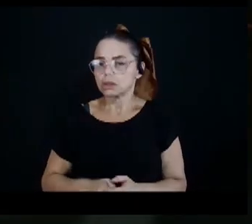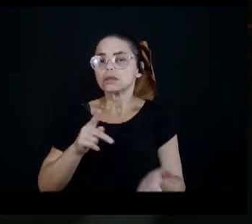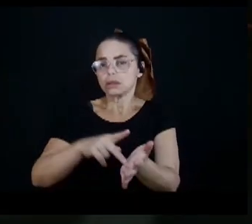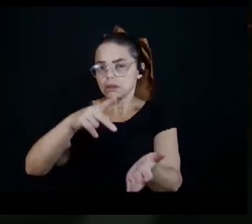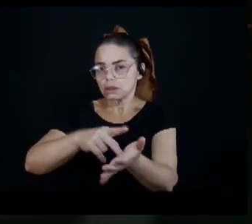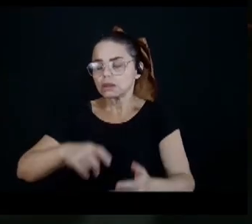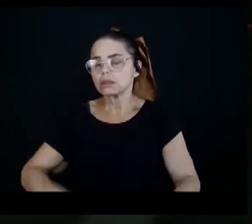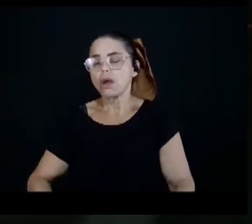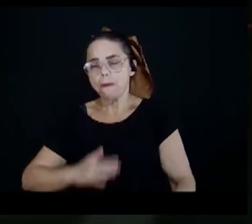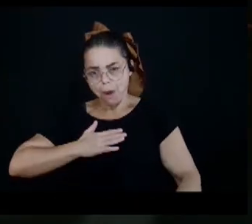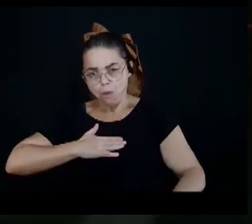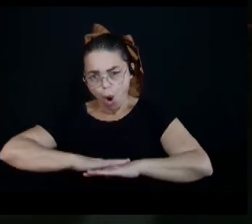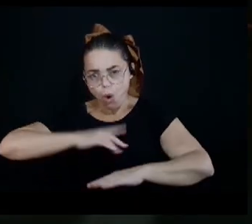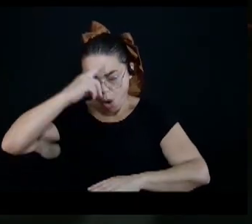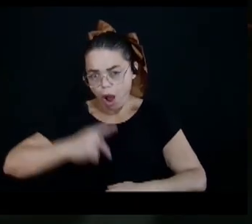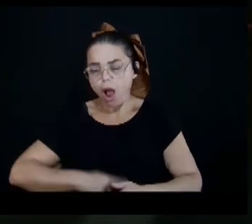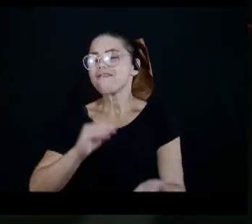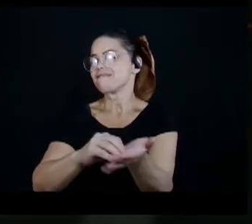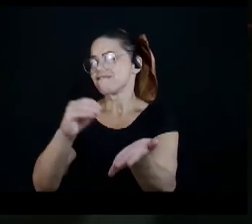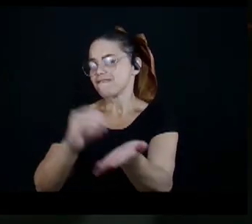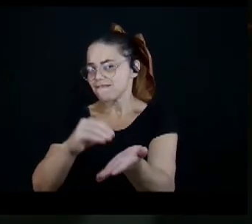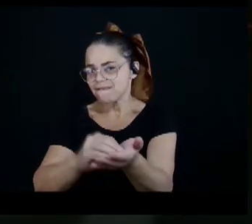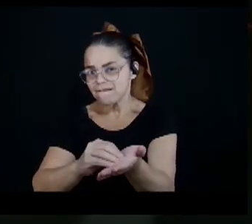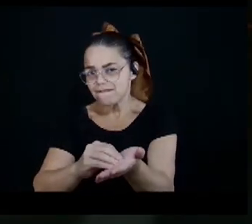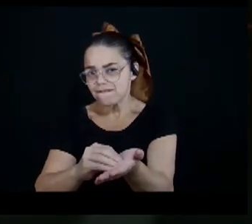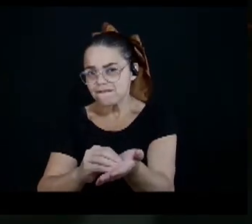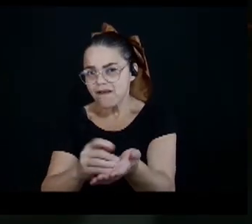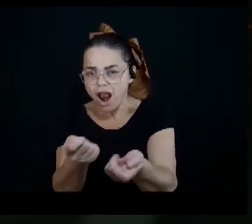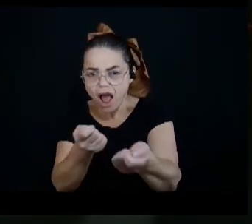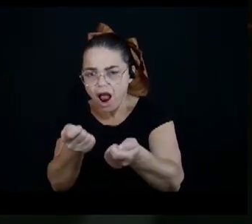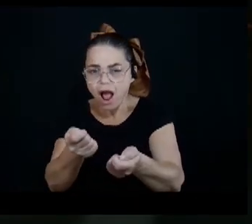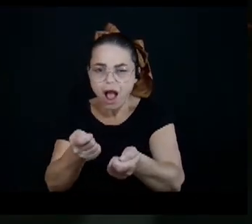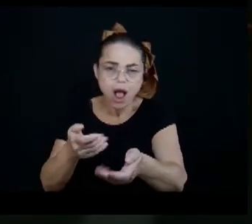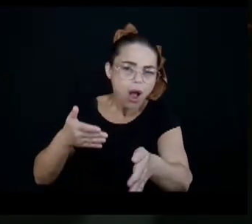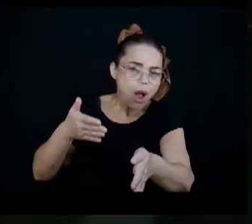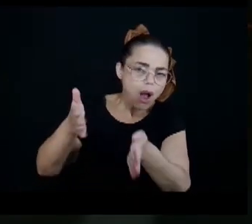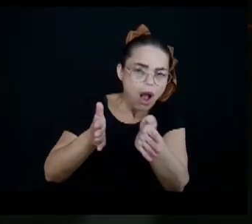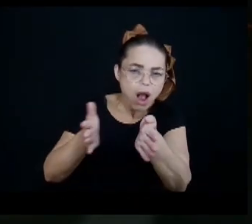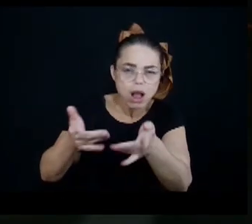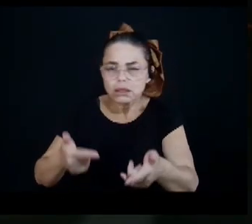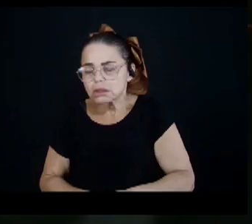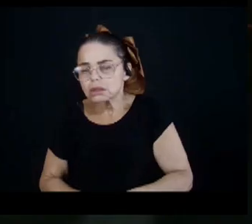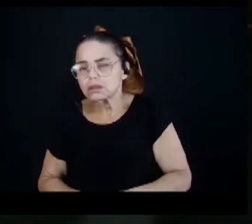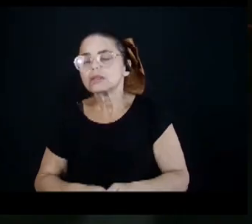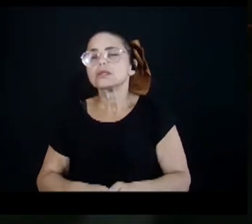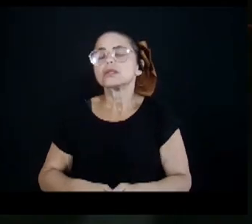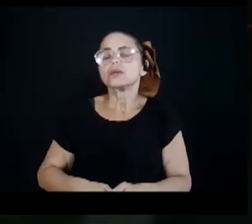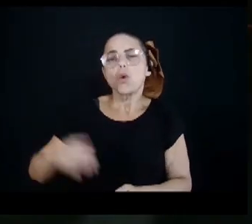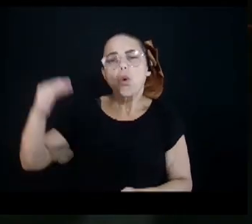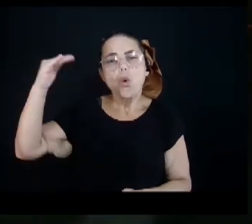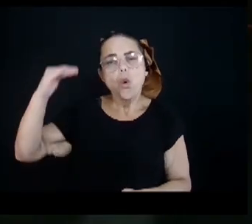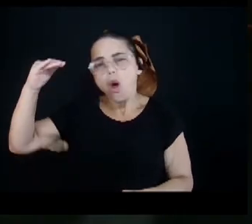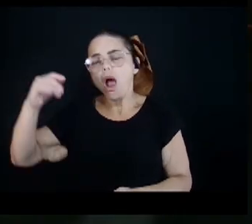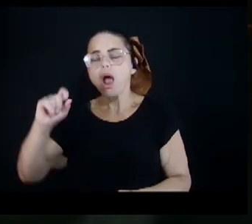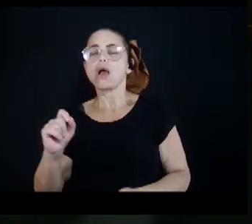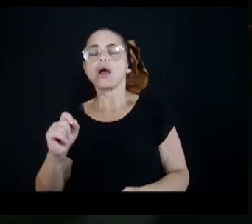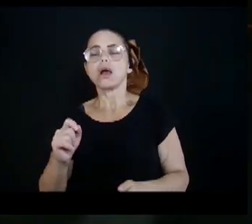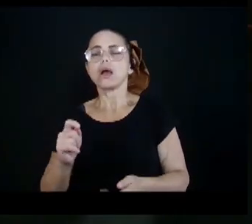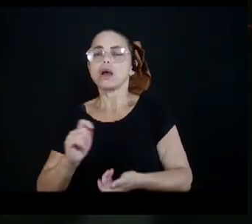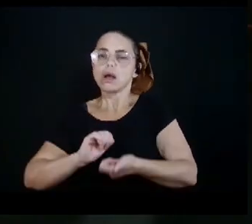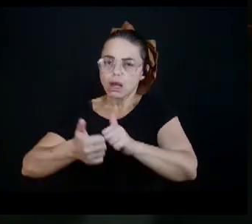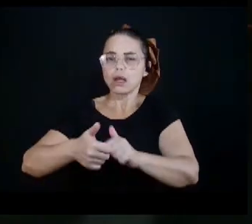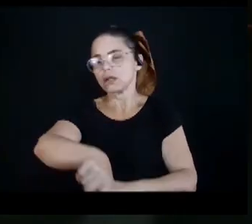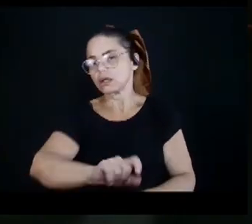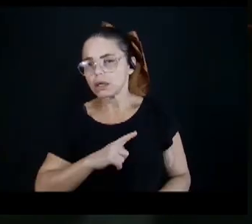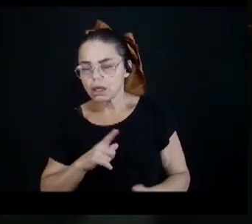ou falta de uma mediação adulta? Onde começa o jogo? Onde termina, aliás, o jogo